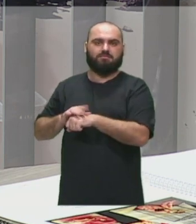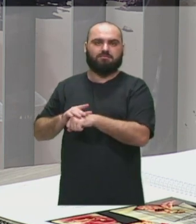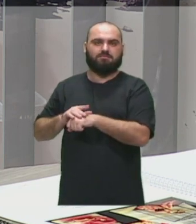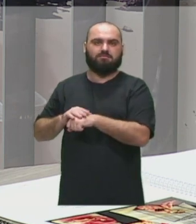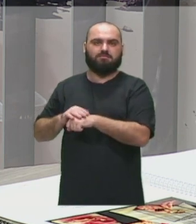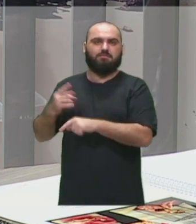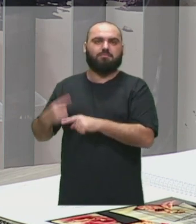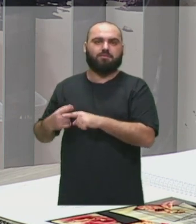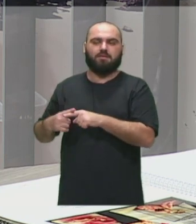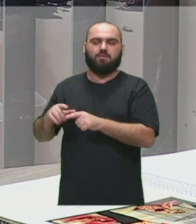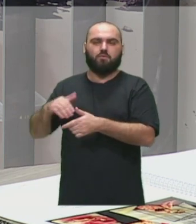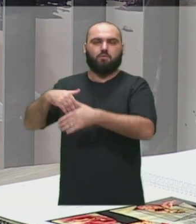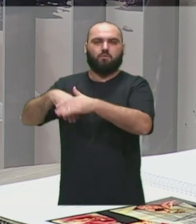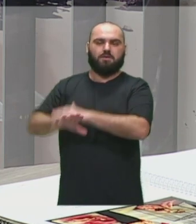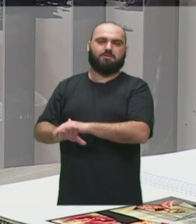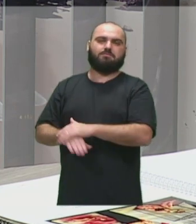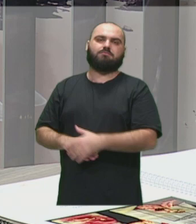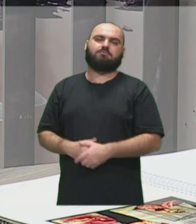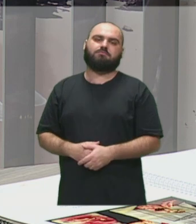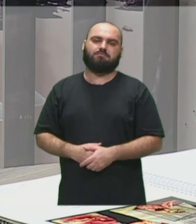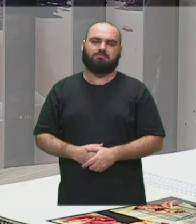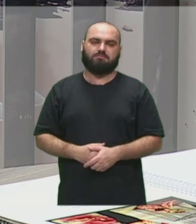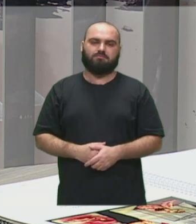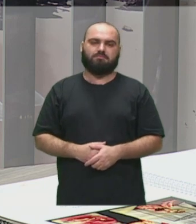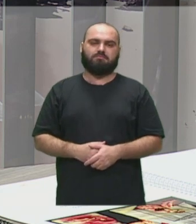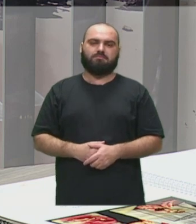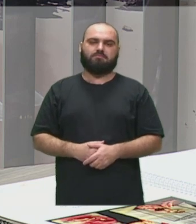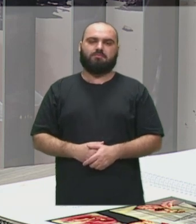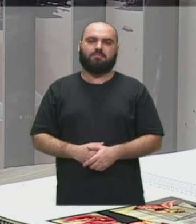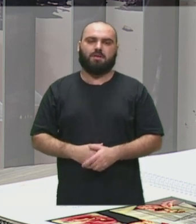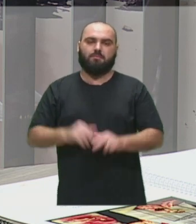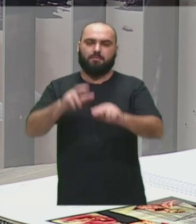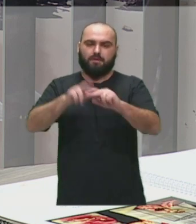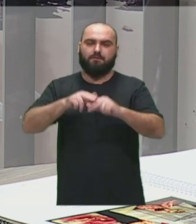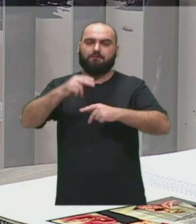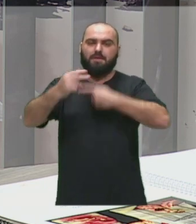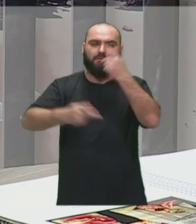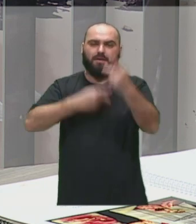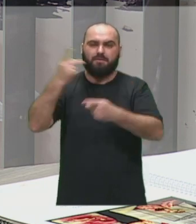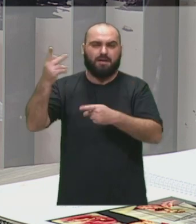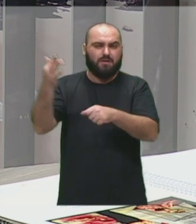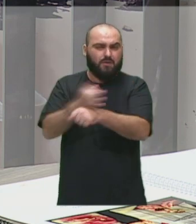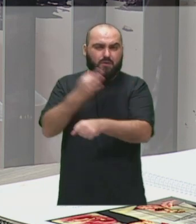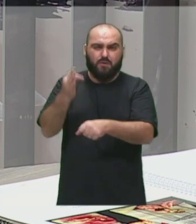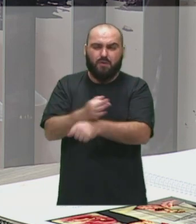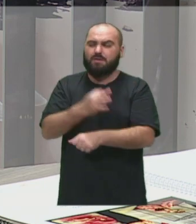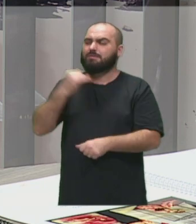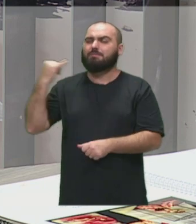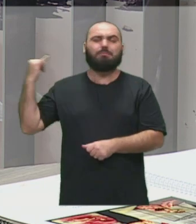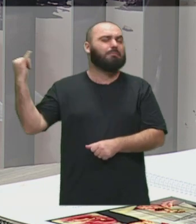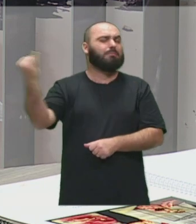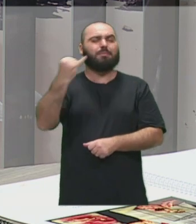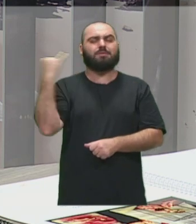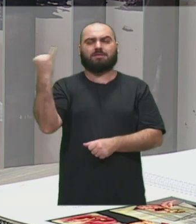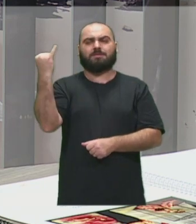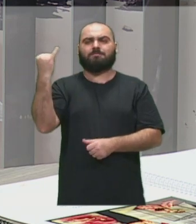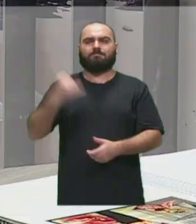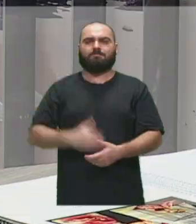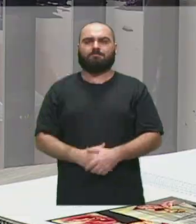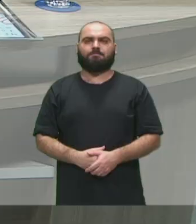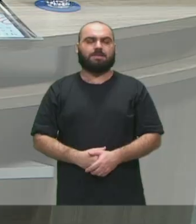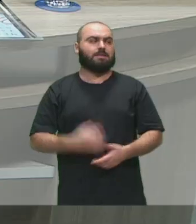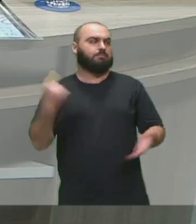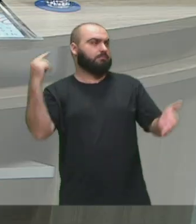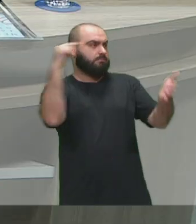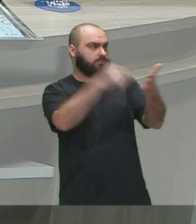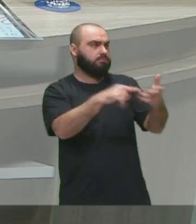porque eu estava guardando. Então, falar sobre a nossa dor é fundamental, fundamental. E denunciar